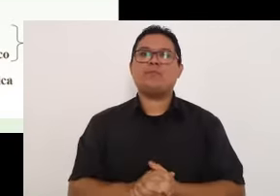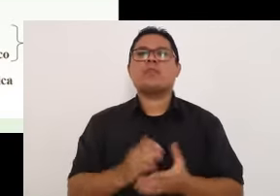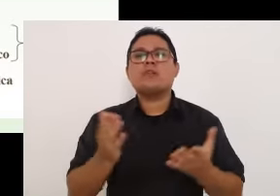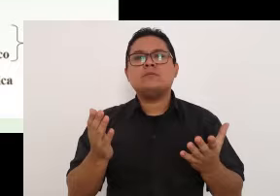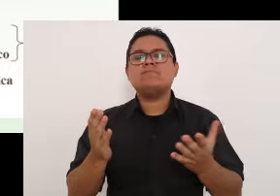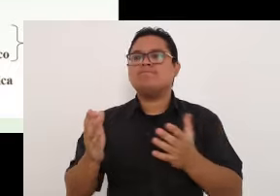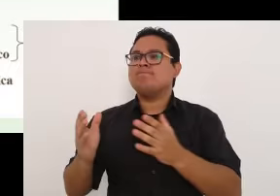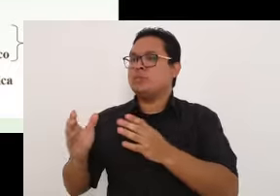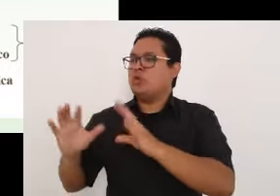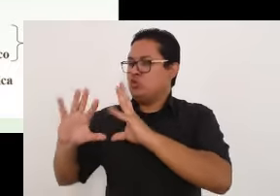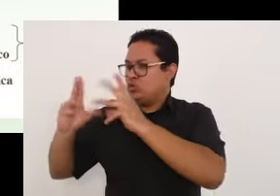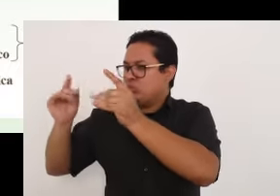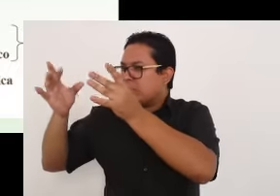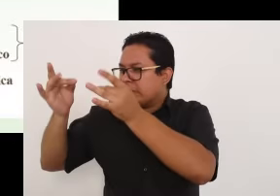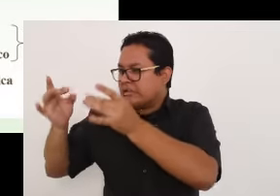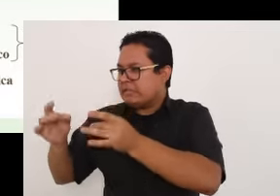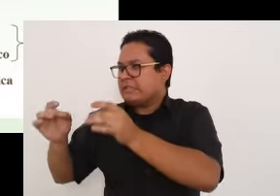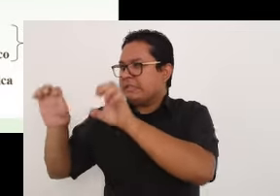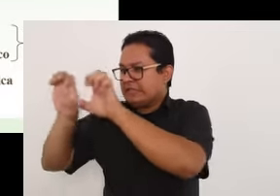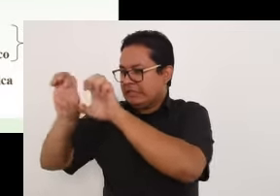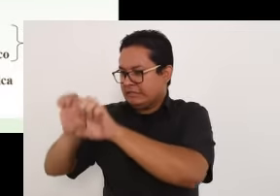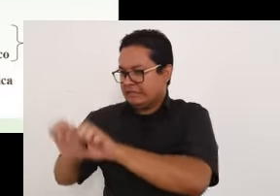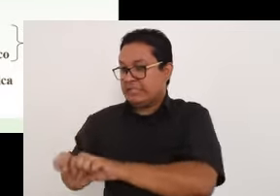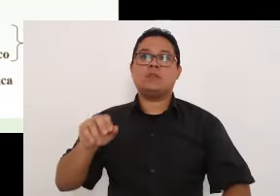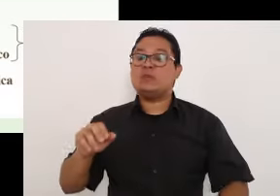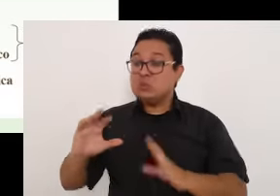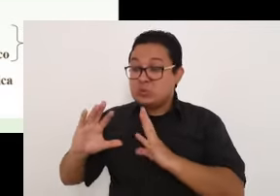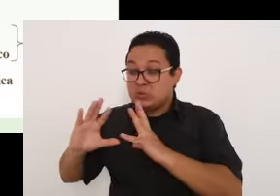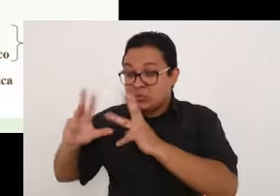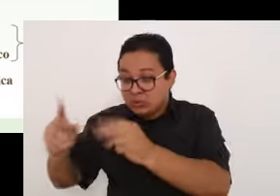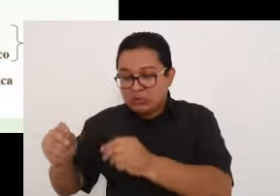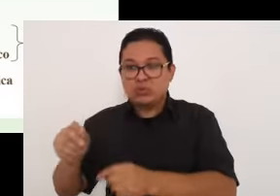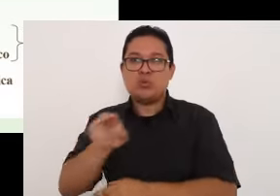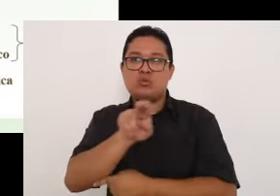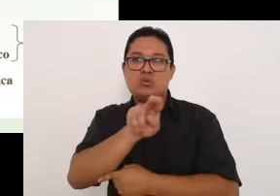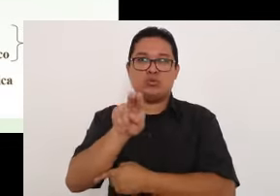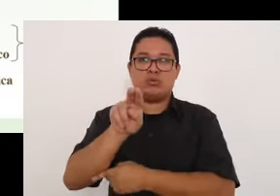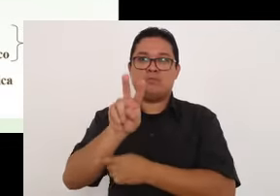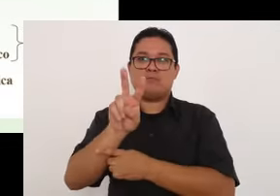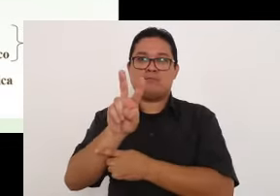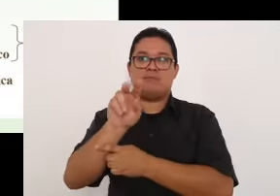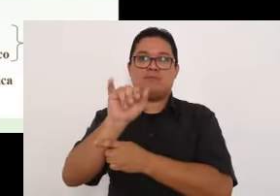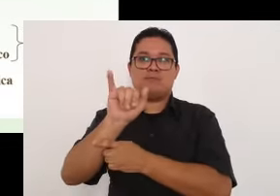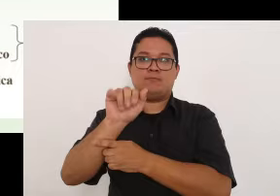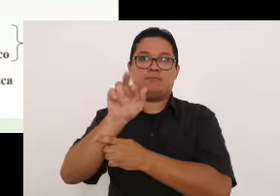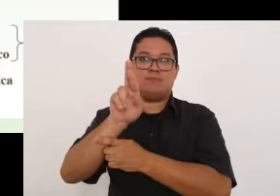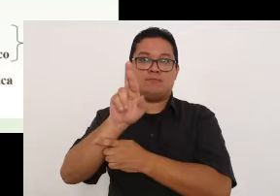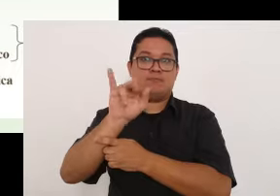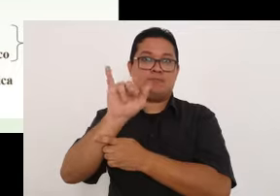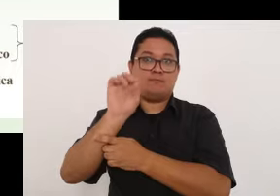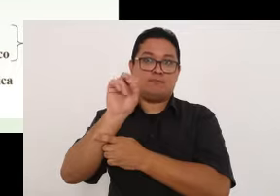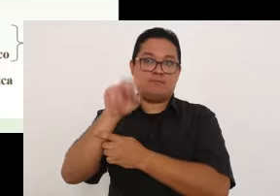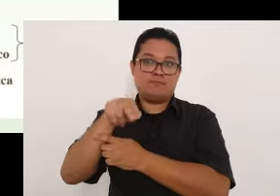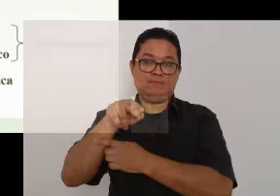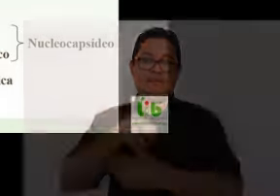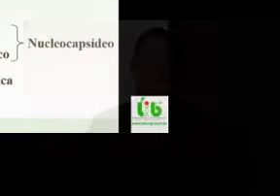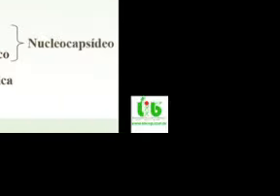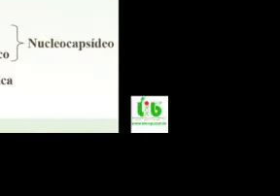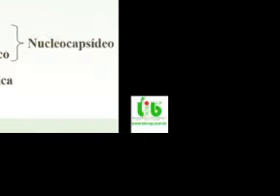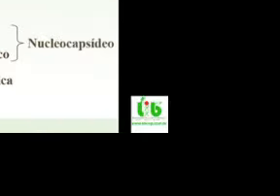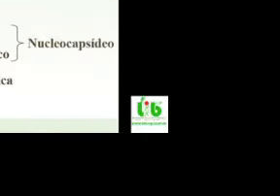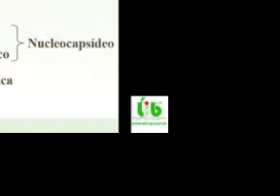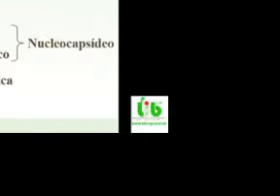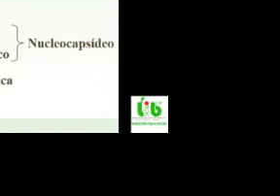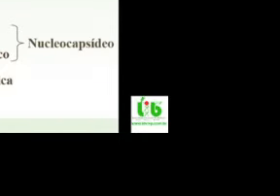estrutura completa a gente vai chamar de vírion, tá? Mas vamos simplificar, vamos deixar tudo